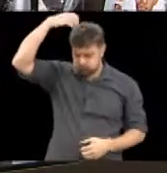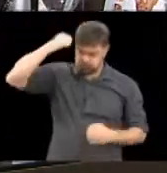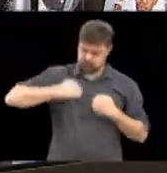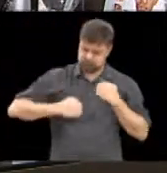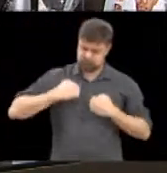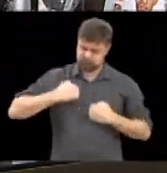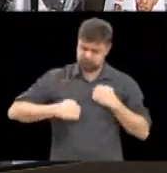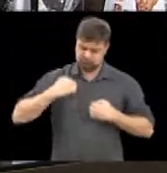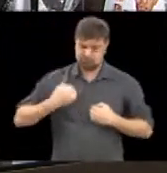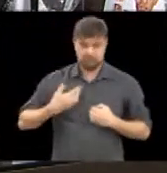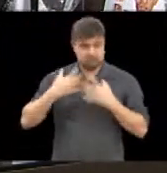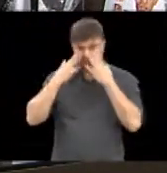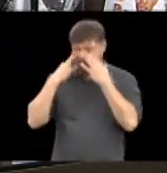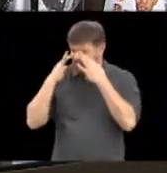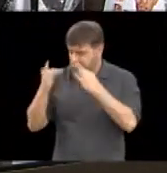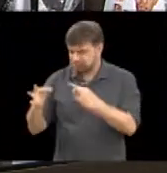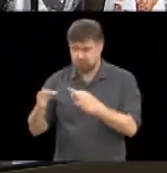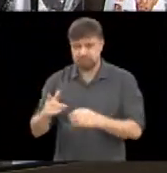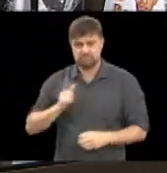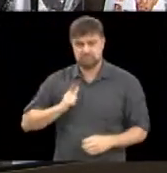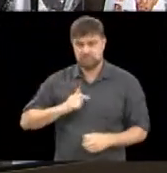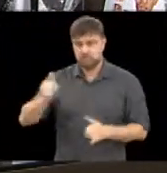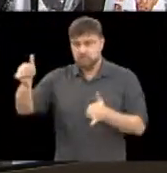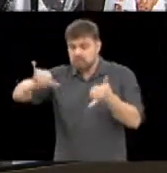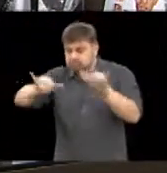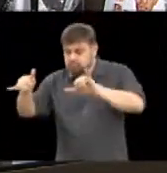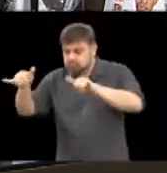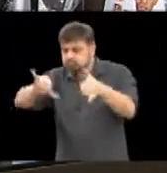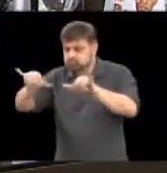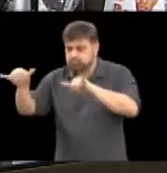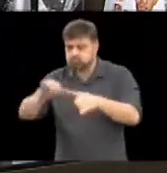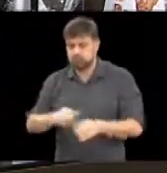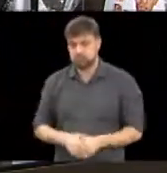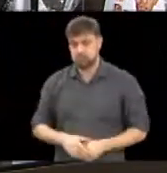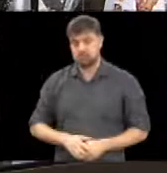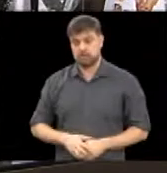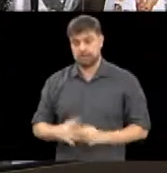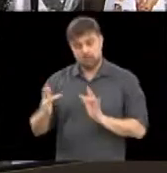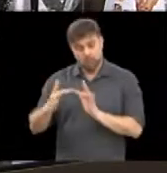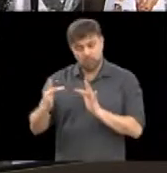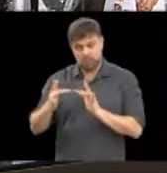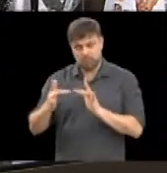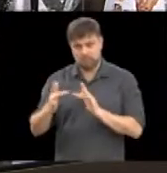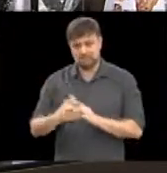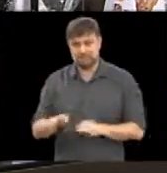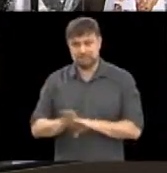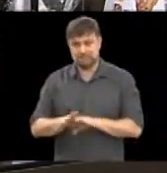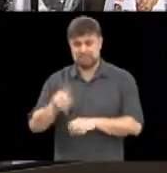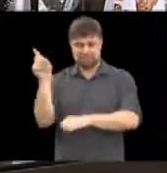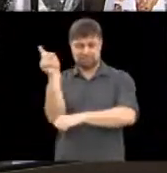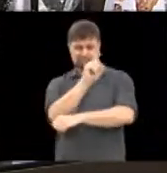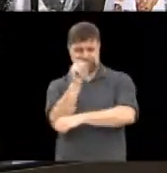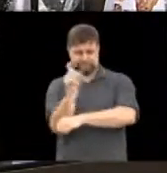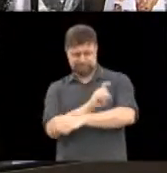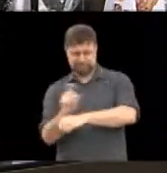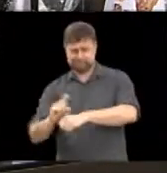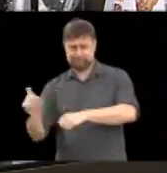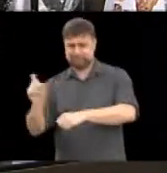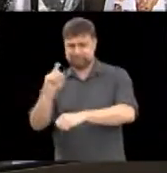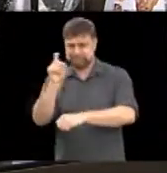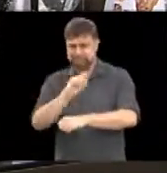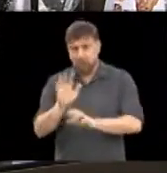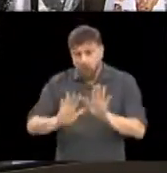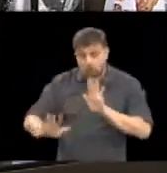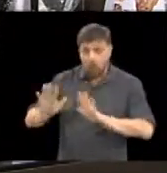Entendi. Então precisa prestar muita atenção com os produtos que estão usando, o que estão colocando, veneno,